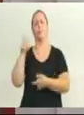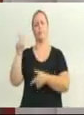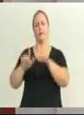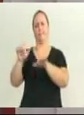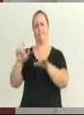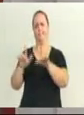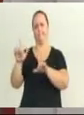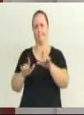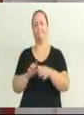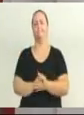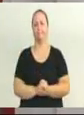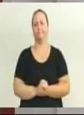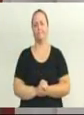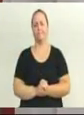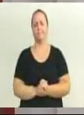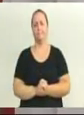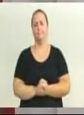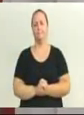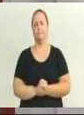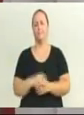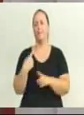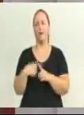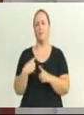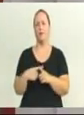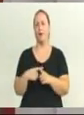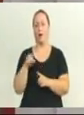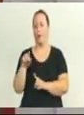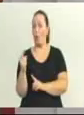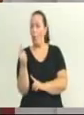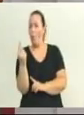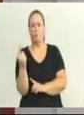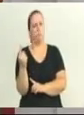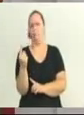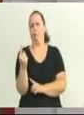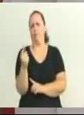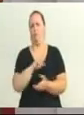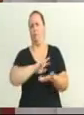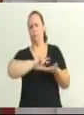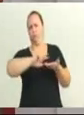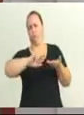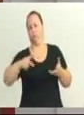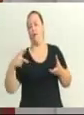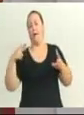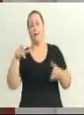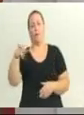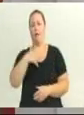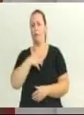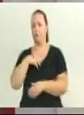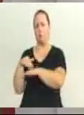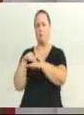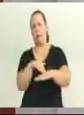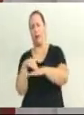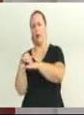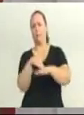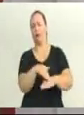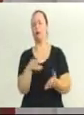porque isso não é, isso aqui não é exceção não, isso aqui é a regra. É a regra. Todo